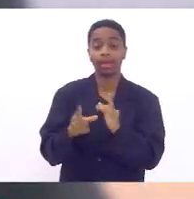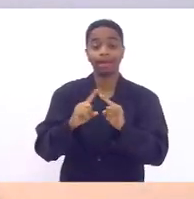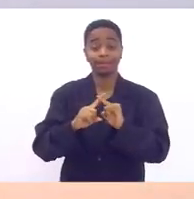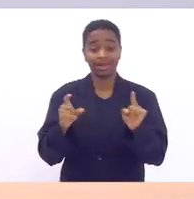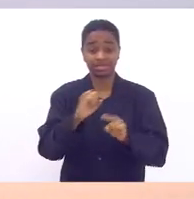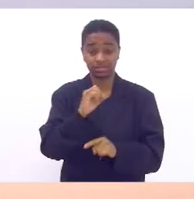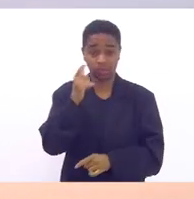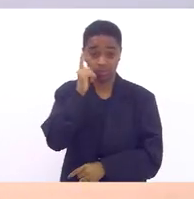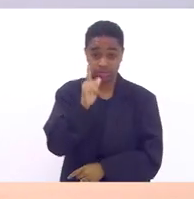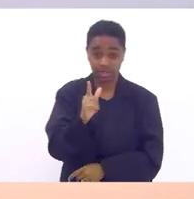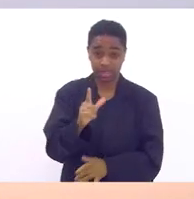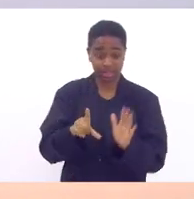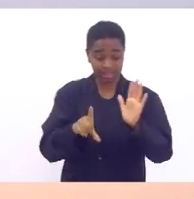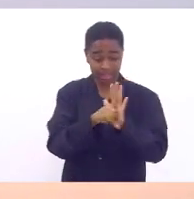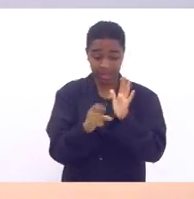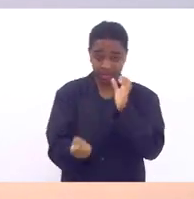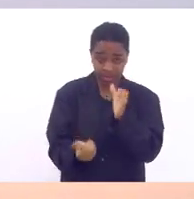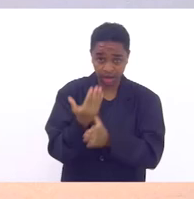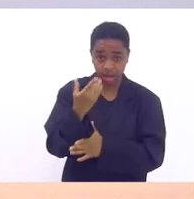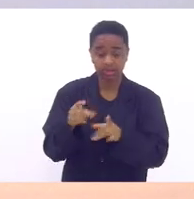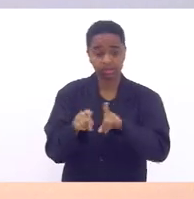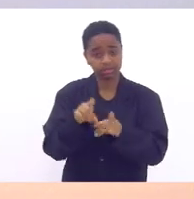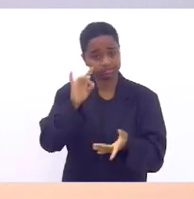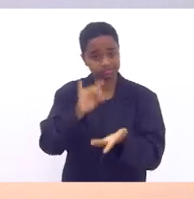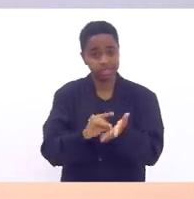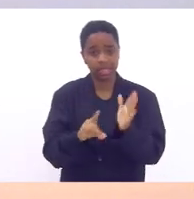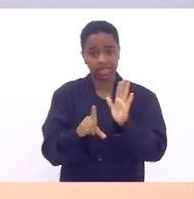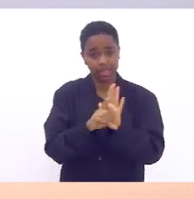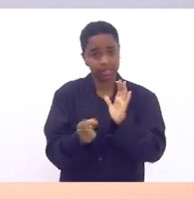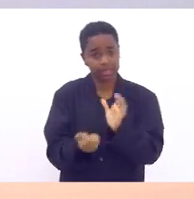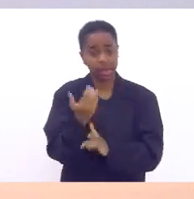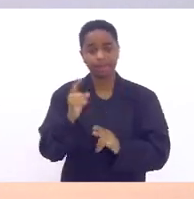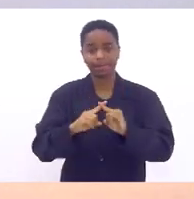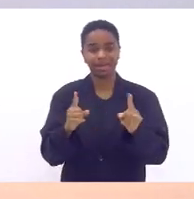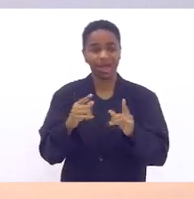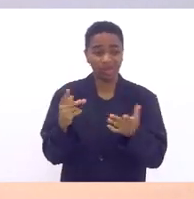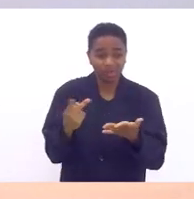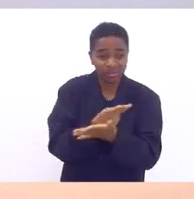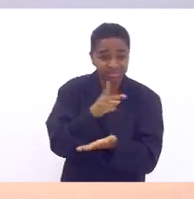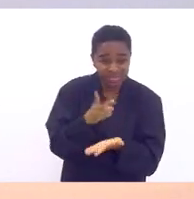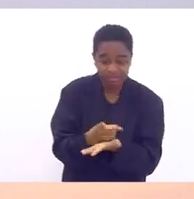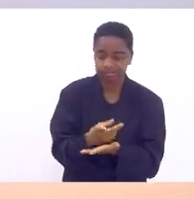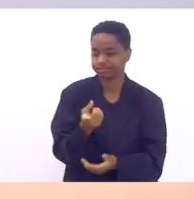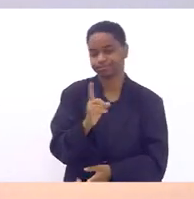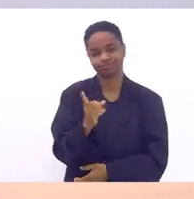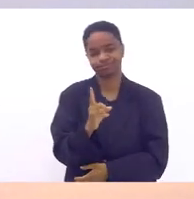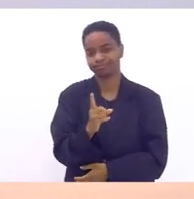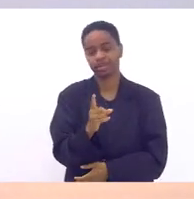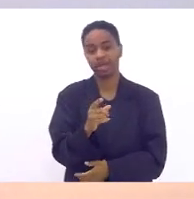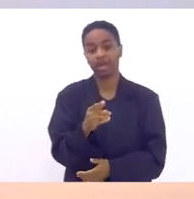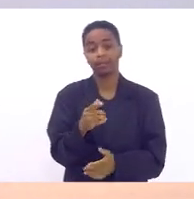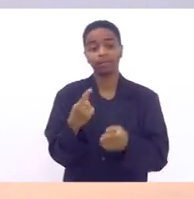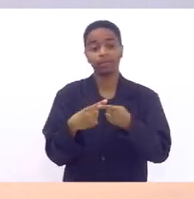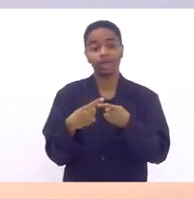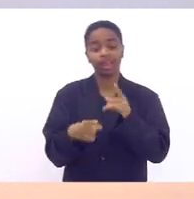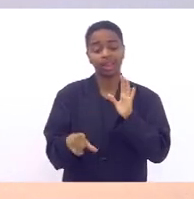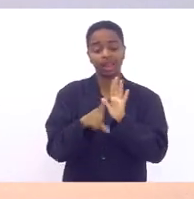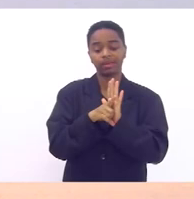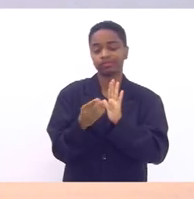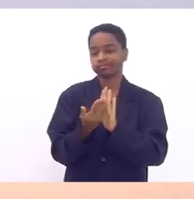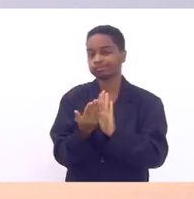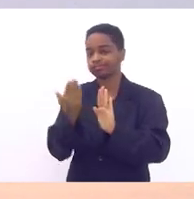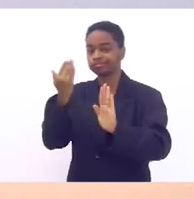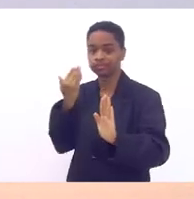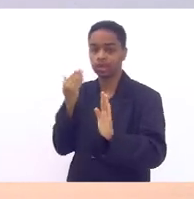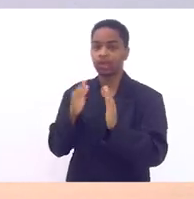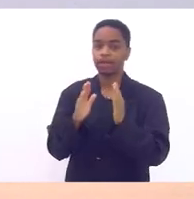produzir a lei a efetividade da Lei ela nem sempre acontece essa lei ela era muito anterior ao momento